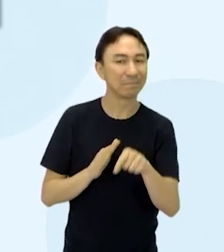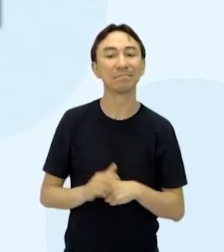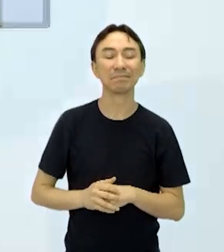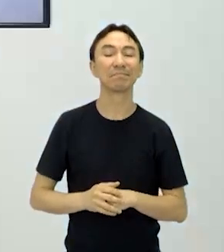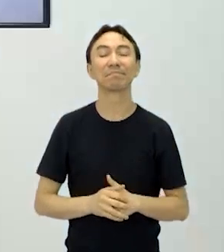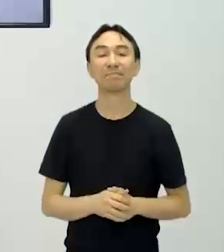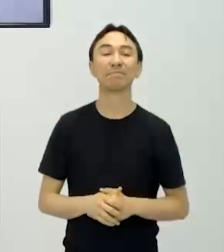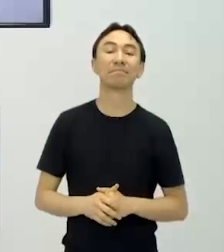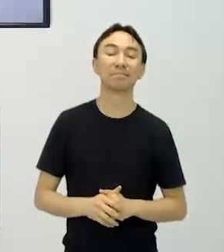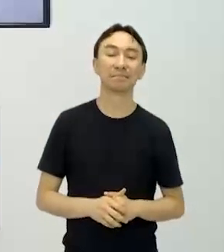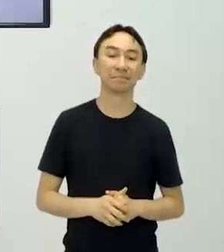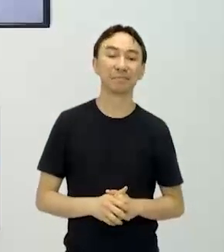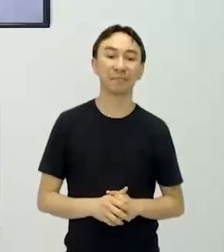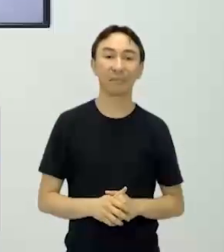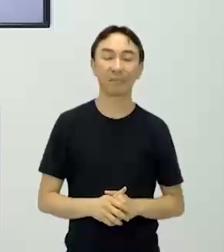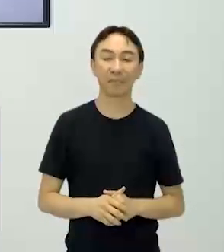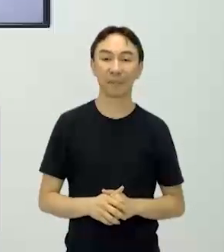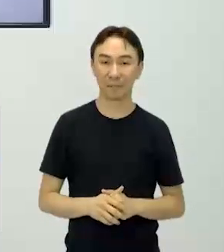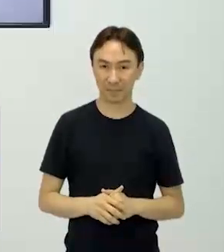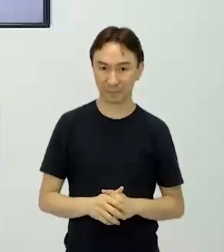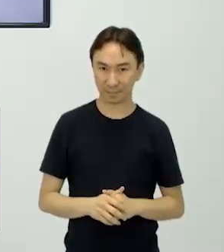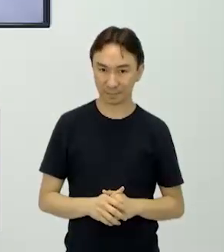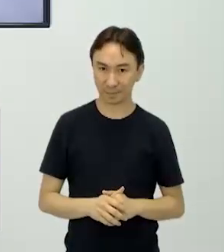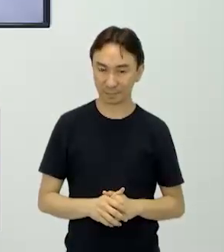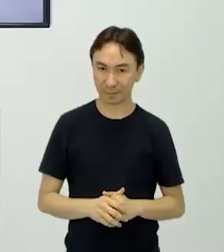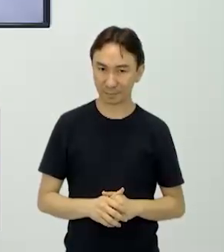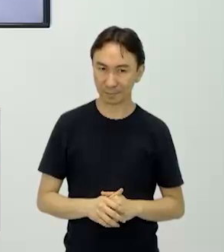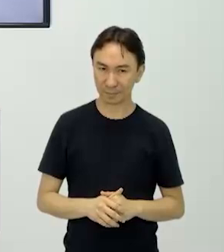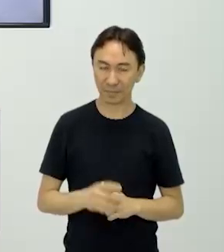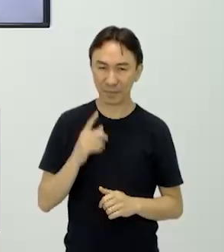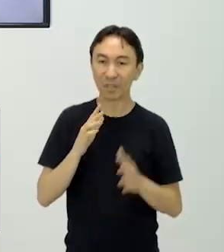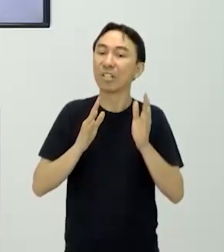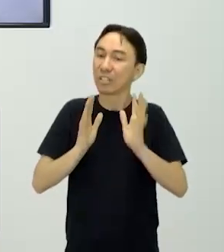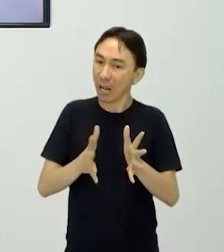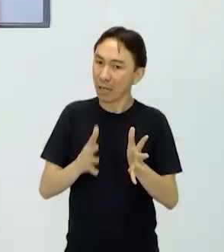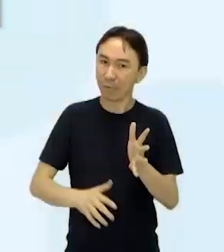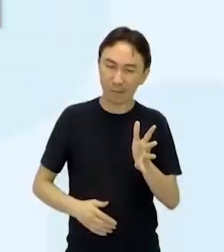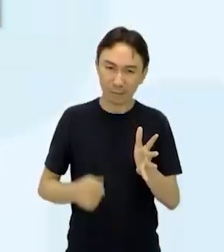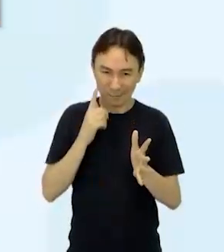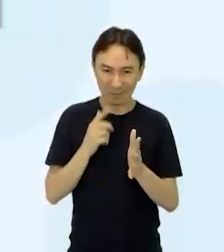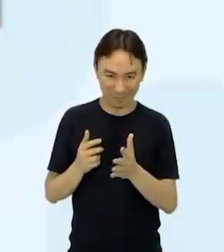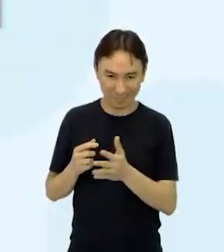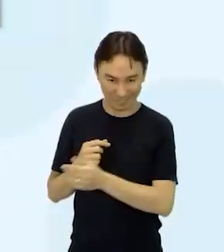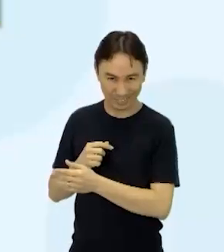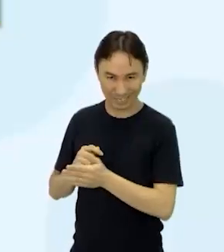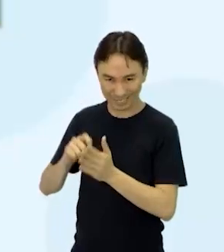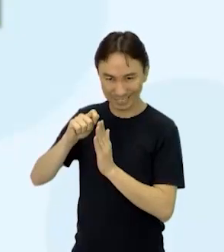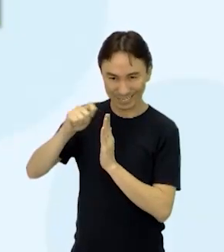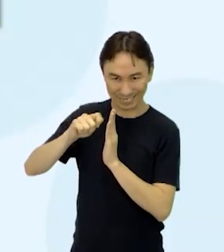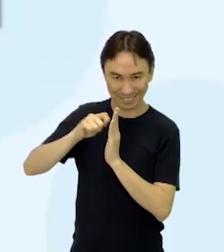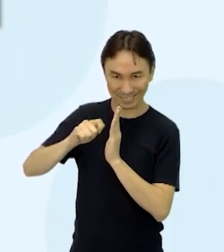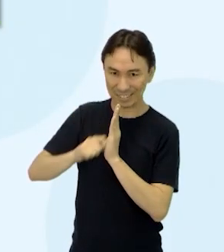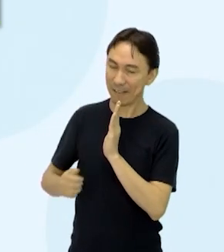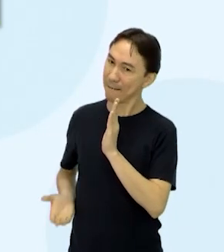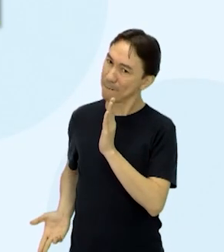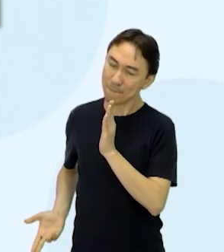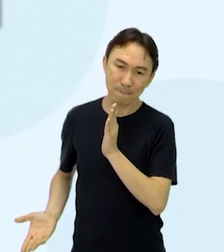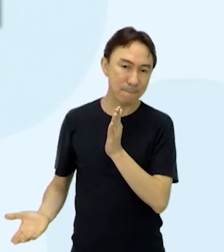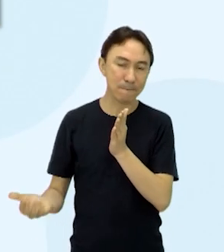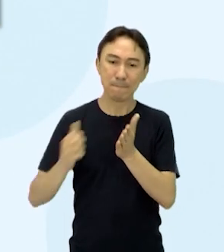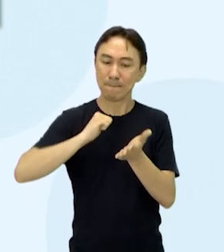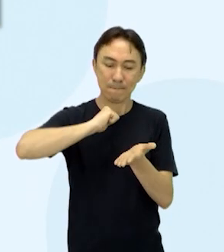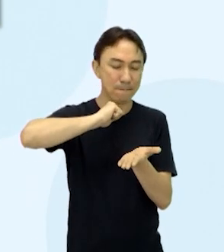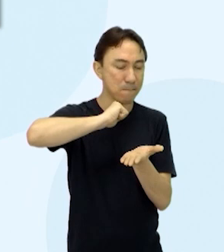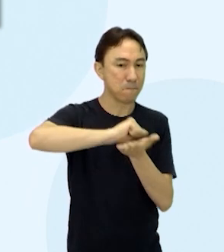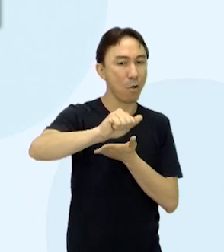o que eu vou fazer, Vivi? Ó, eu vou apagar tudo que eu escrevi. Olha só, dá uma olhadinha na tela aí, ó. Apaguei tudo,